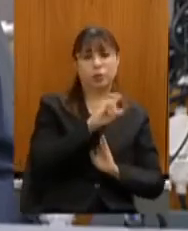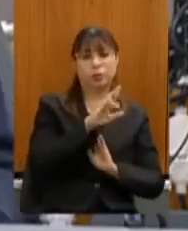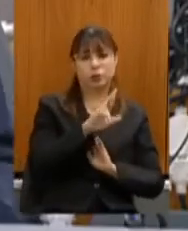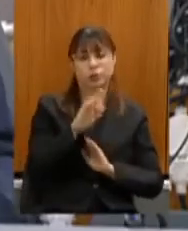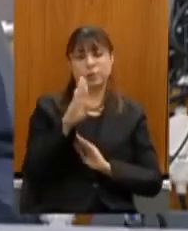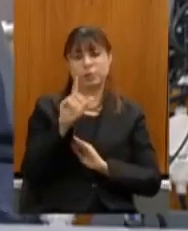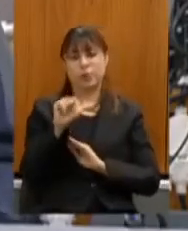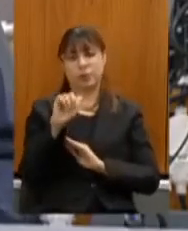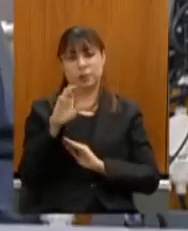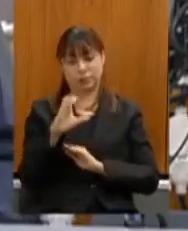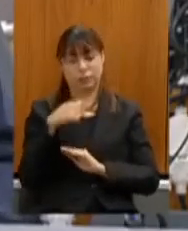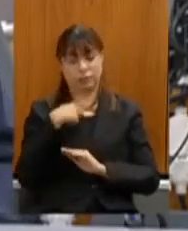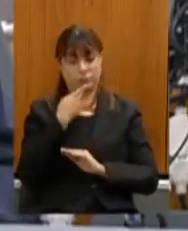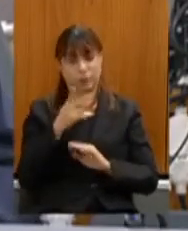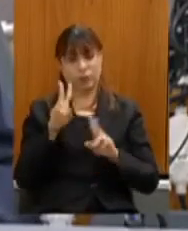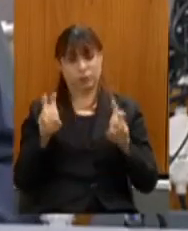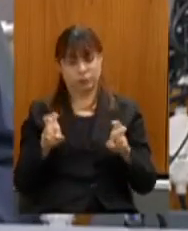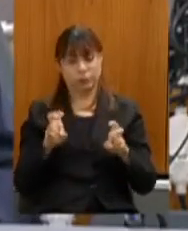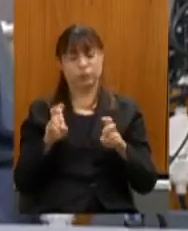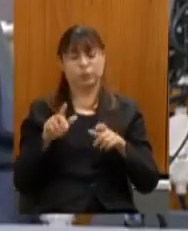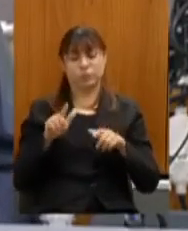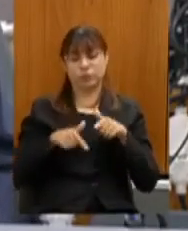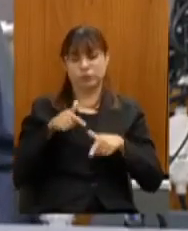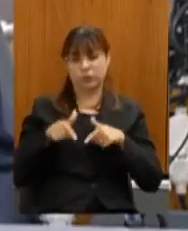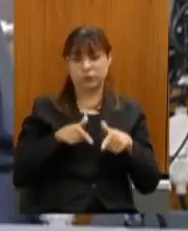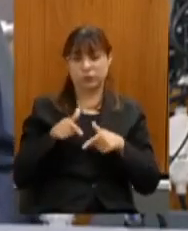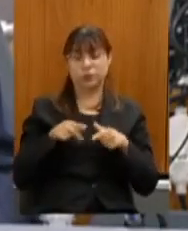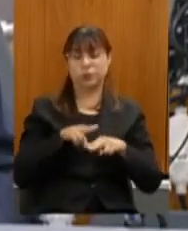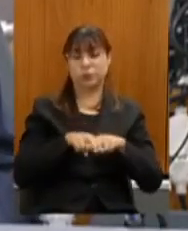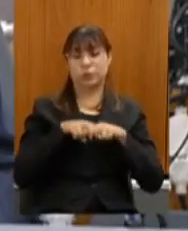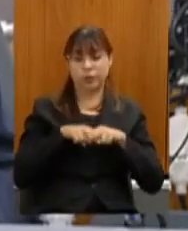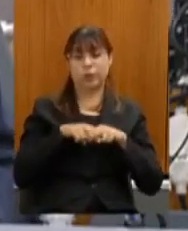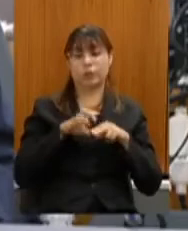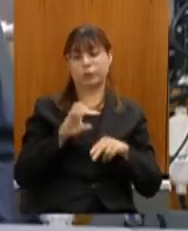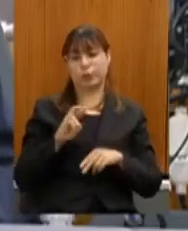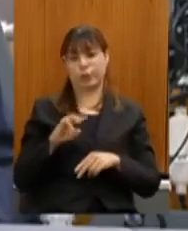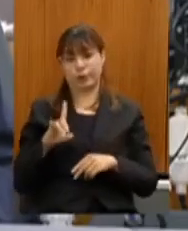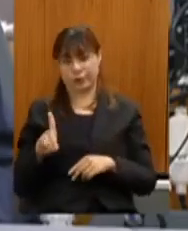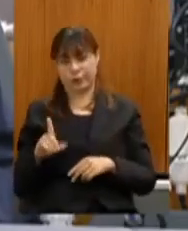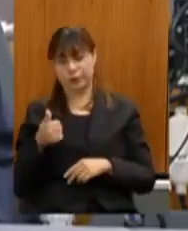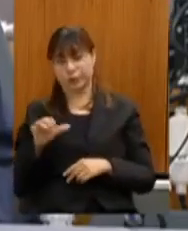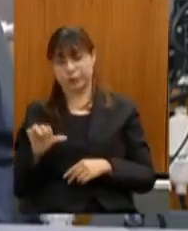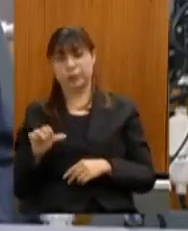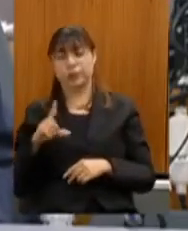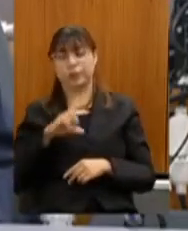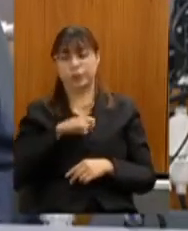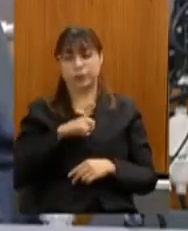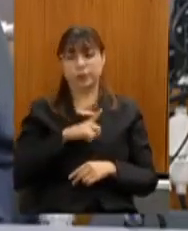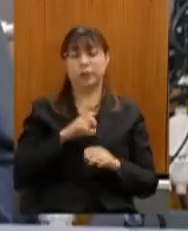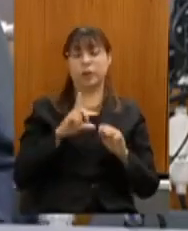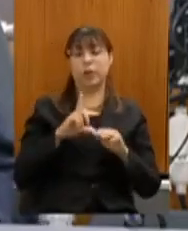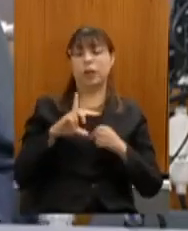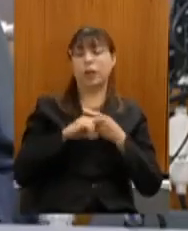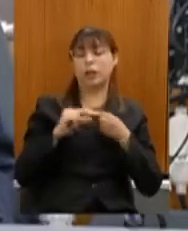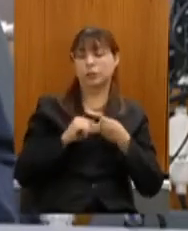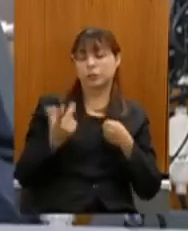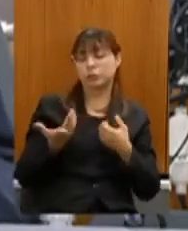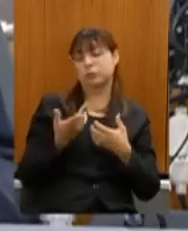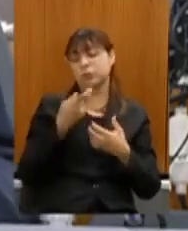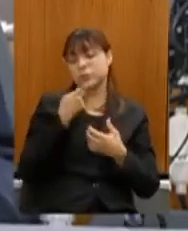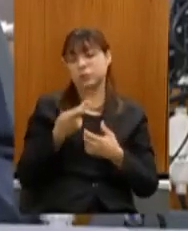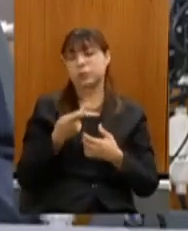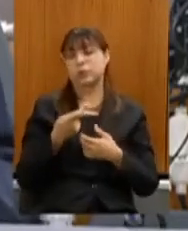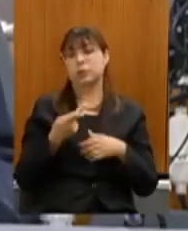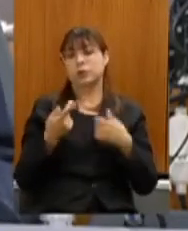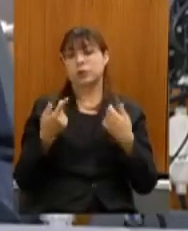estou aqui falando de ações dentro do escopo da pandemia causada pelo agente Covid-19 temos o artigo 19 que dispõe que excepcionalmente mediante